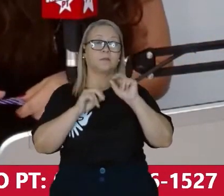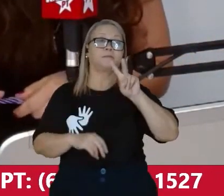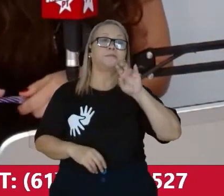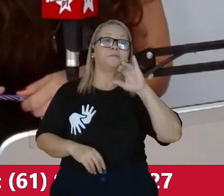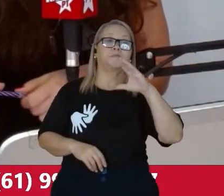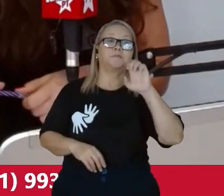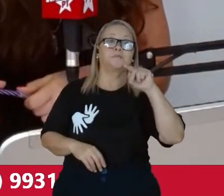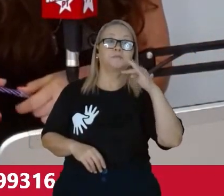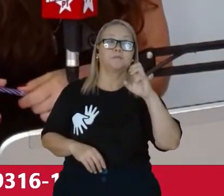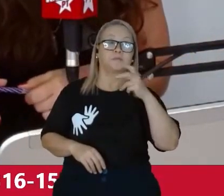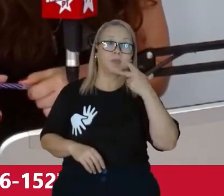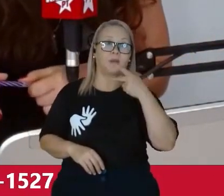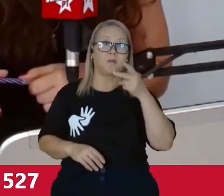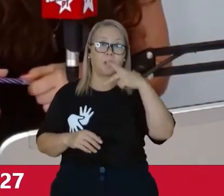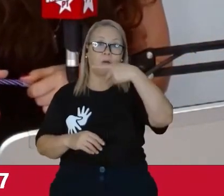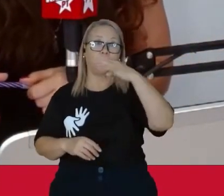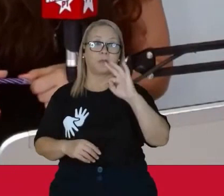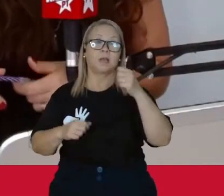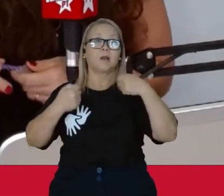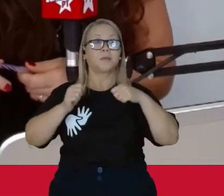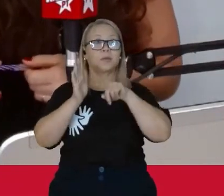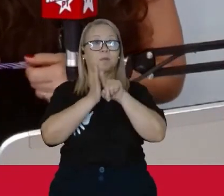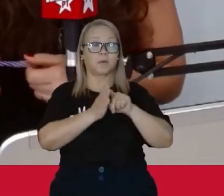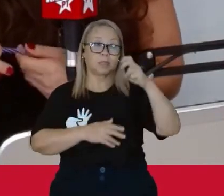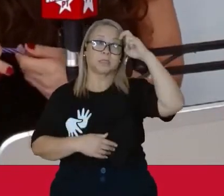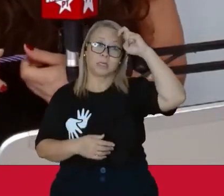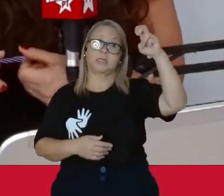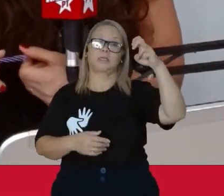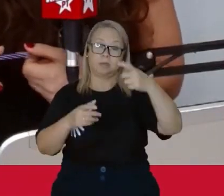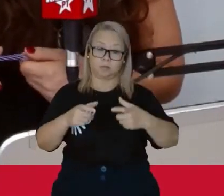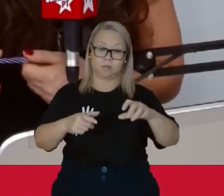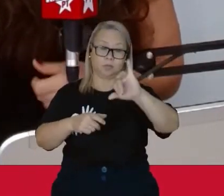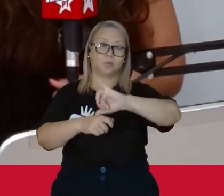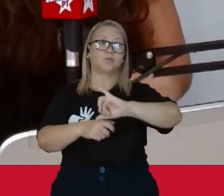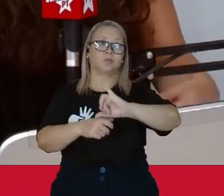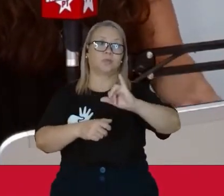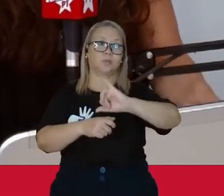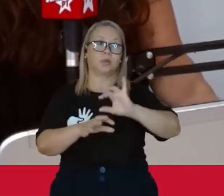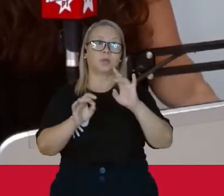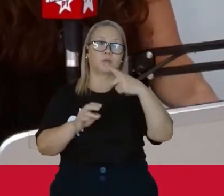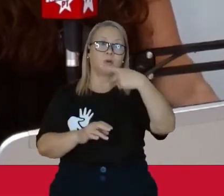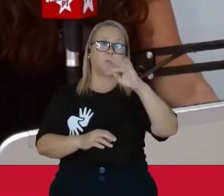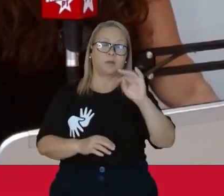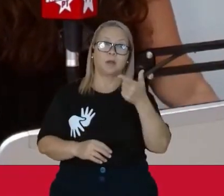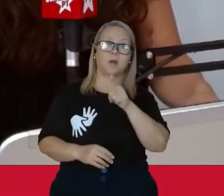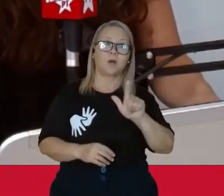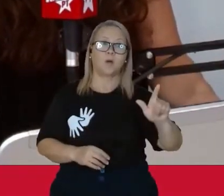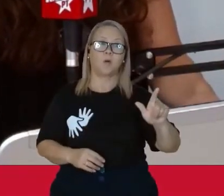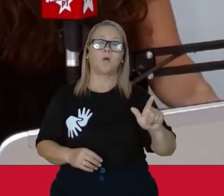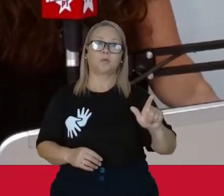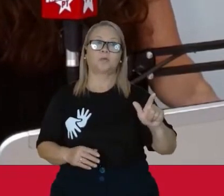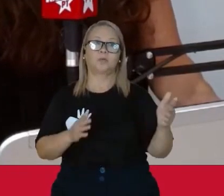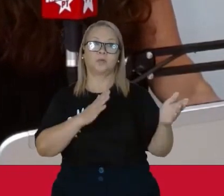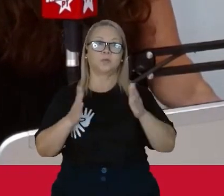Godo diz aqui que o PT precisa construir um centro de pesquisa e inteligência. Concordo, não só o PT, mas outros partidos progressistas